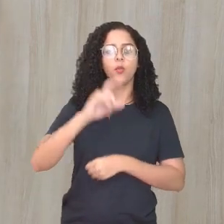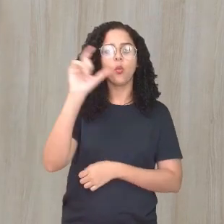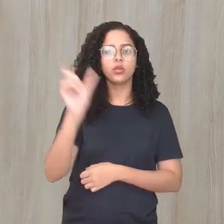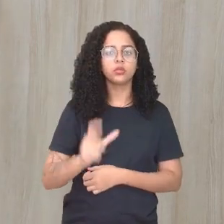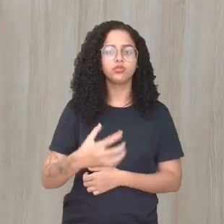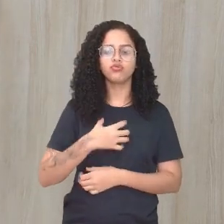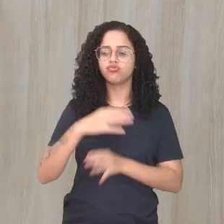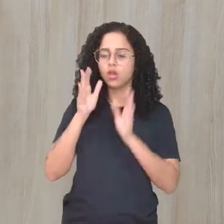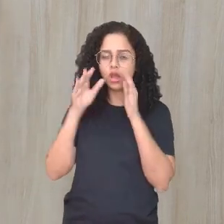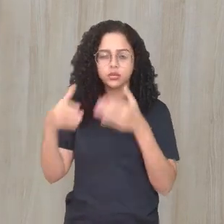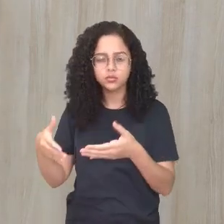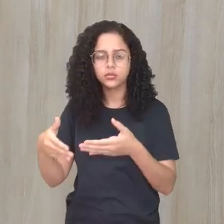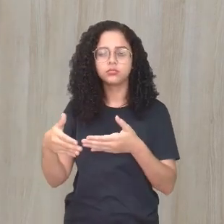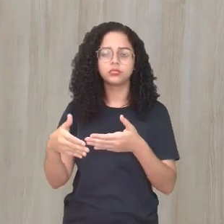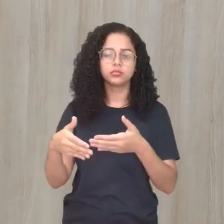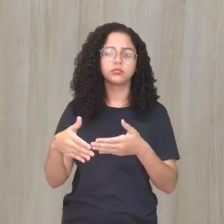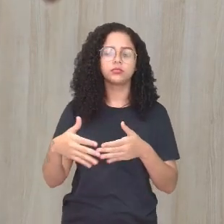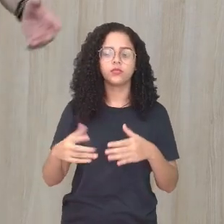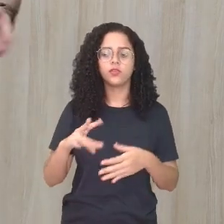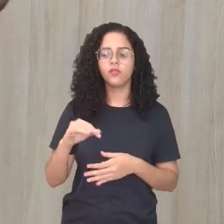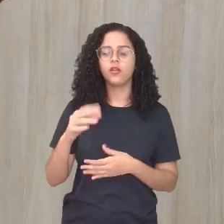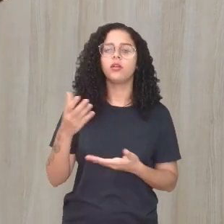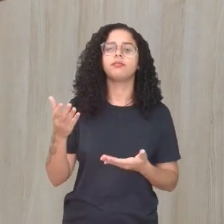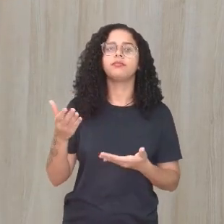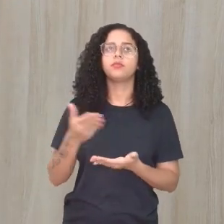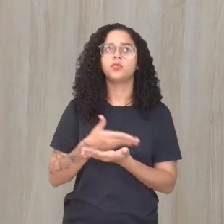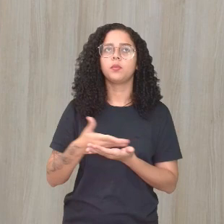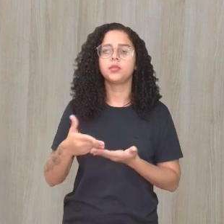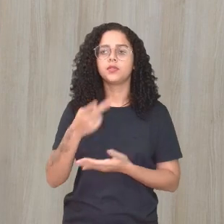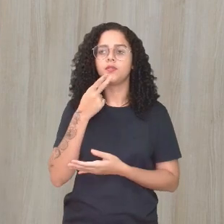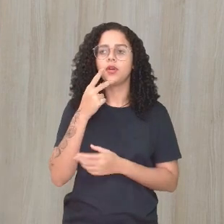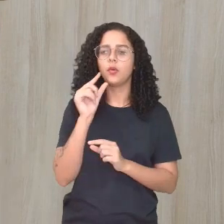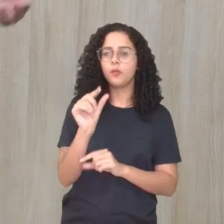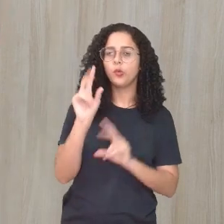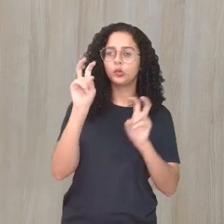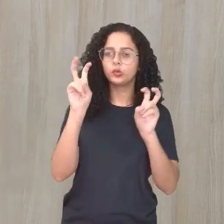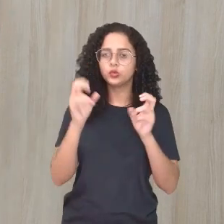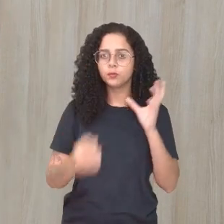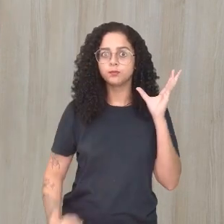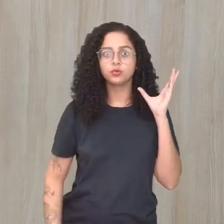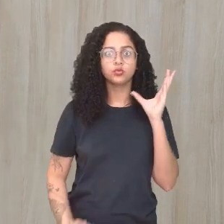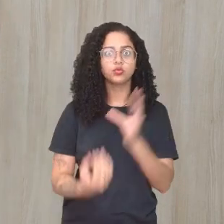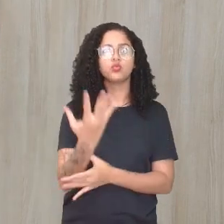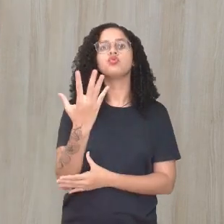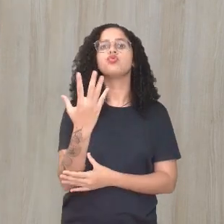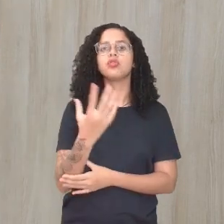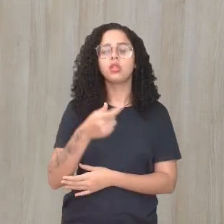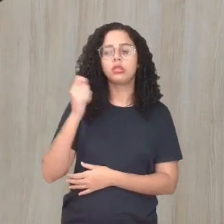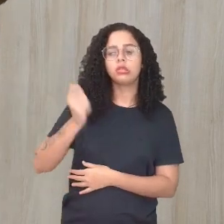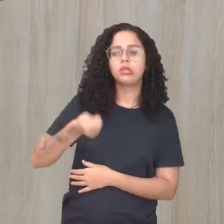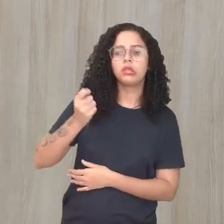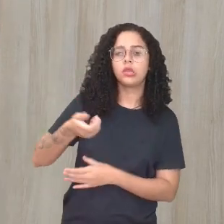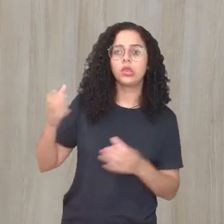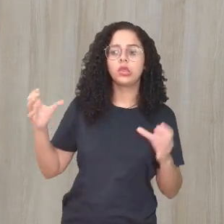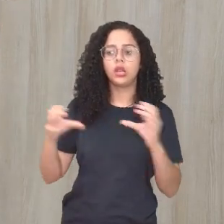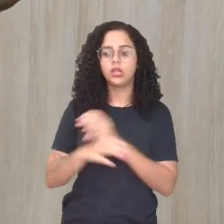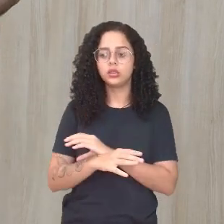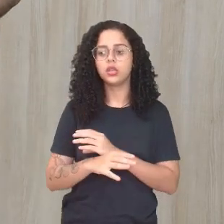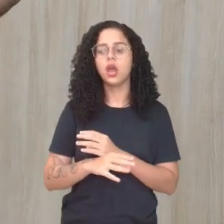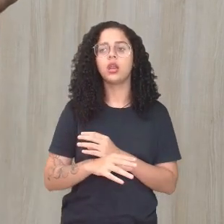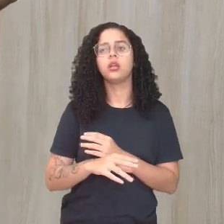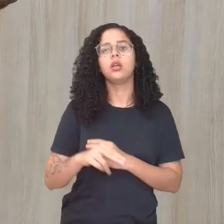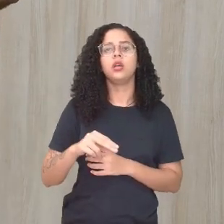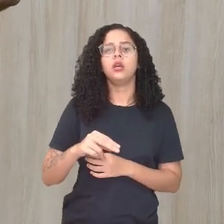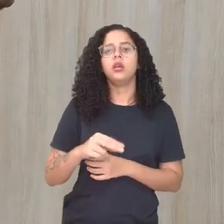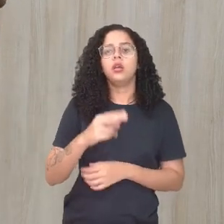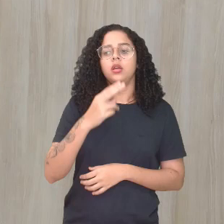forma específica. A gente vai dar aí, ó, falar um pouco sobre o surgimento dos regimes totalitários